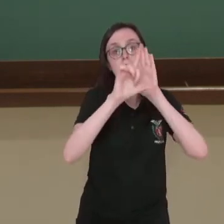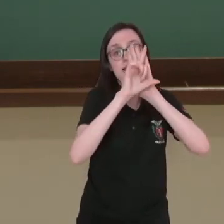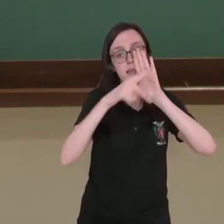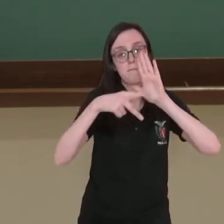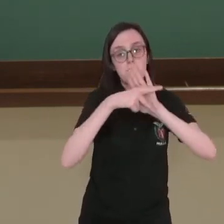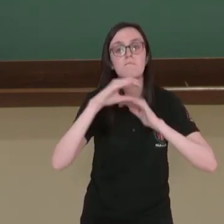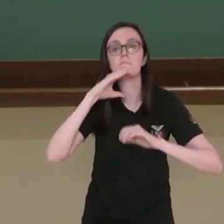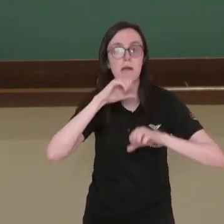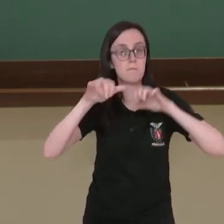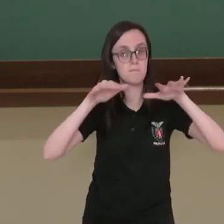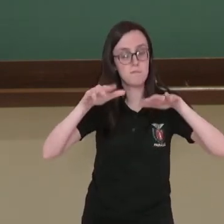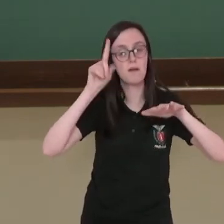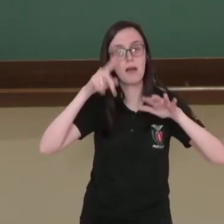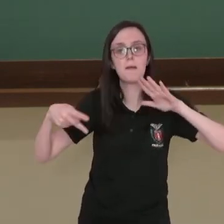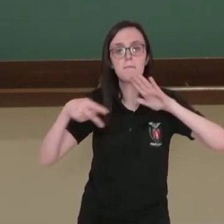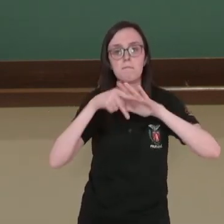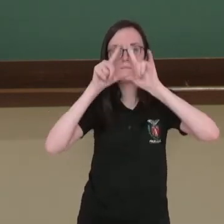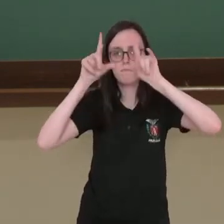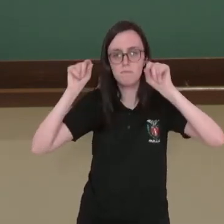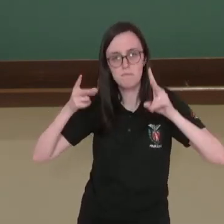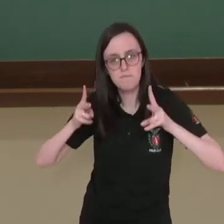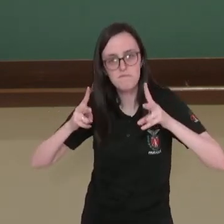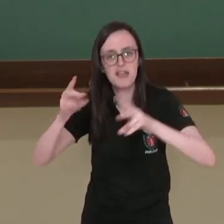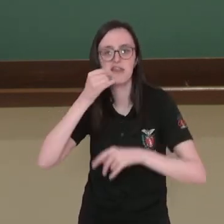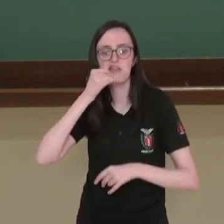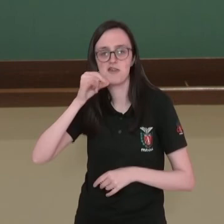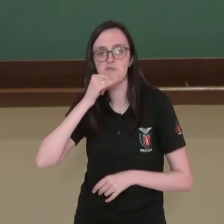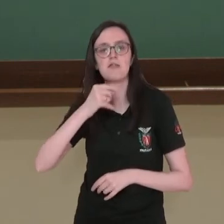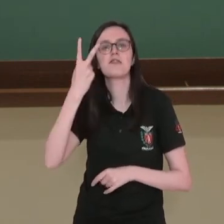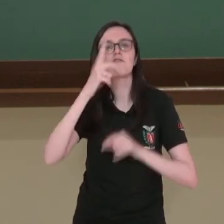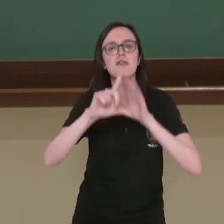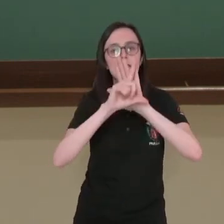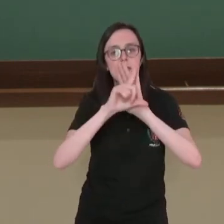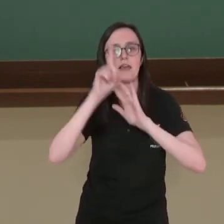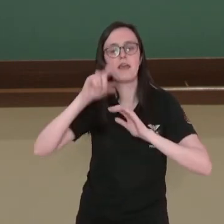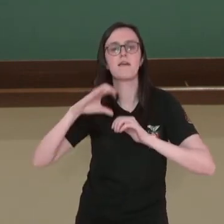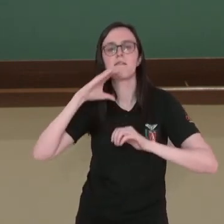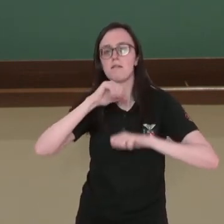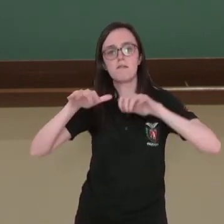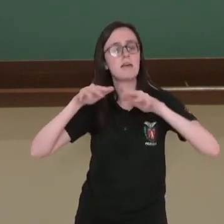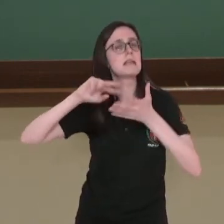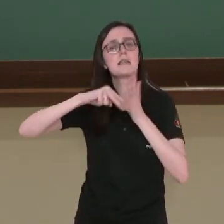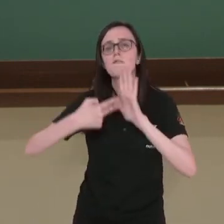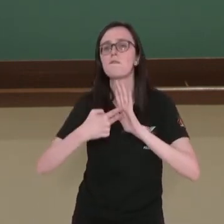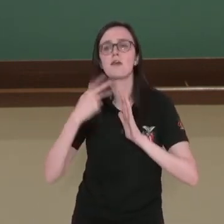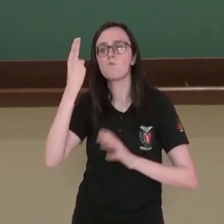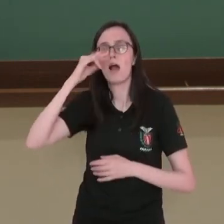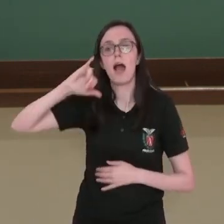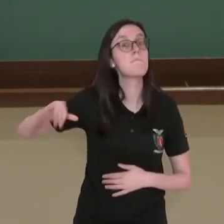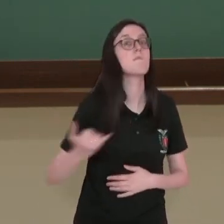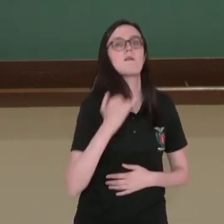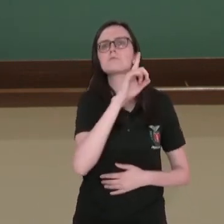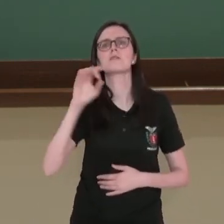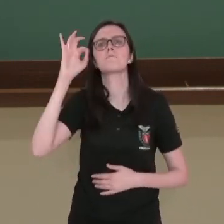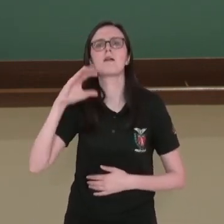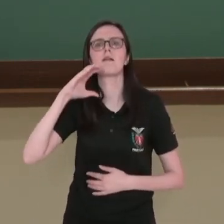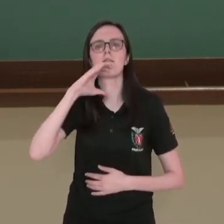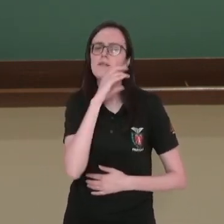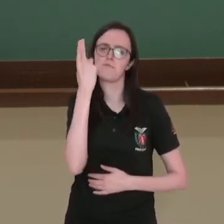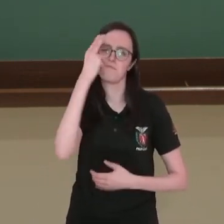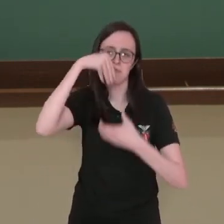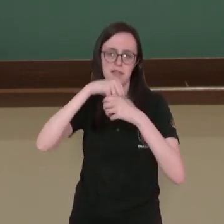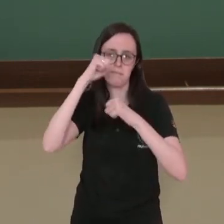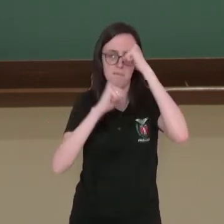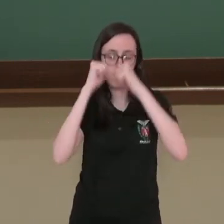que é uma equação de conservação de energia. Vimos a segunda lei da termodinâmica, que diz que não tem como você aproveitar todo o calor numa máquina